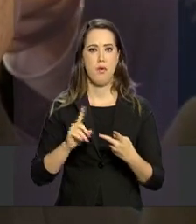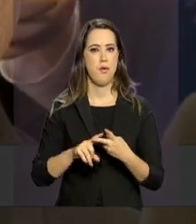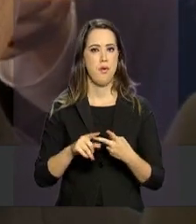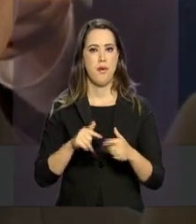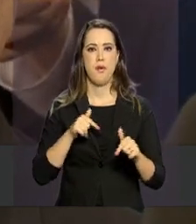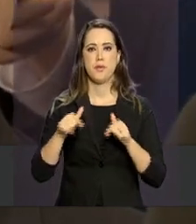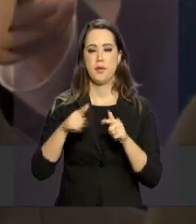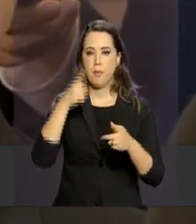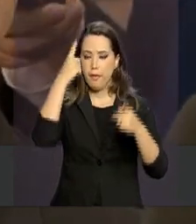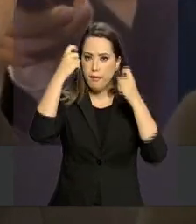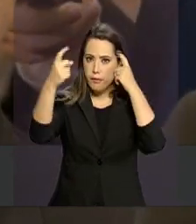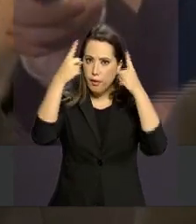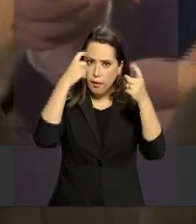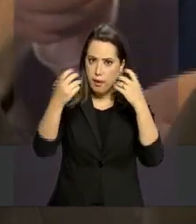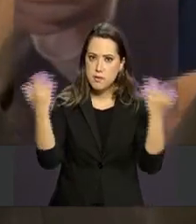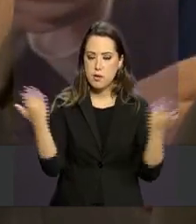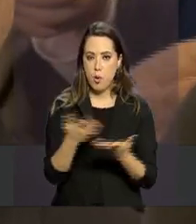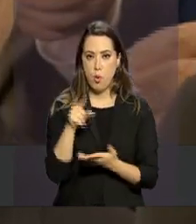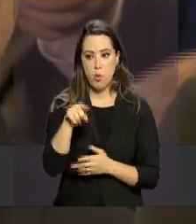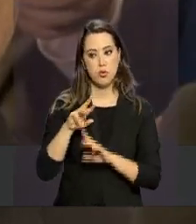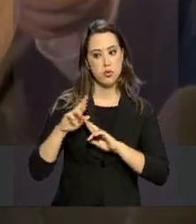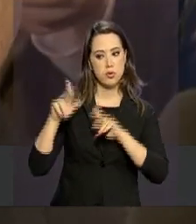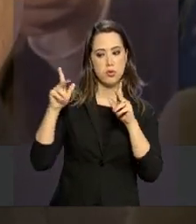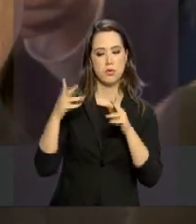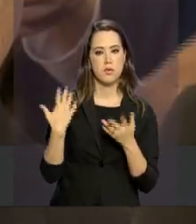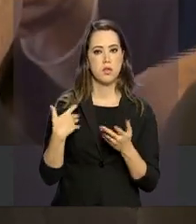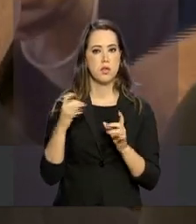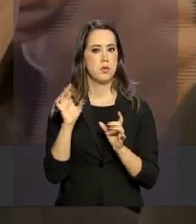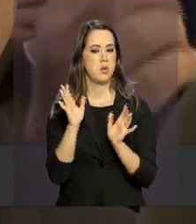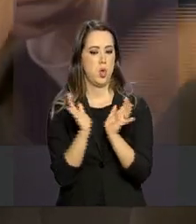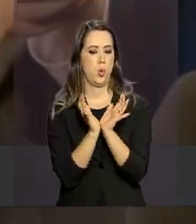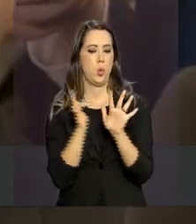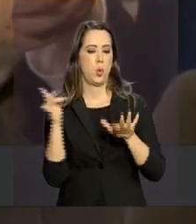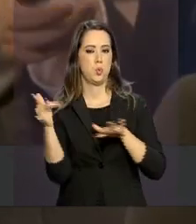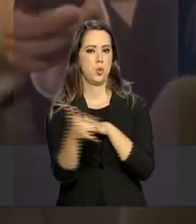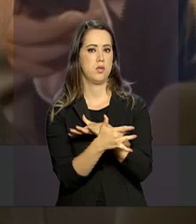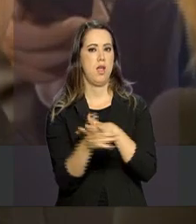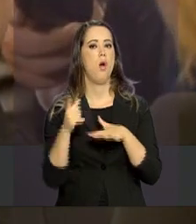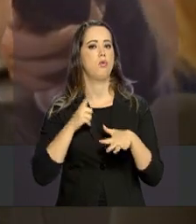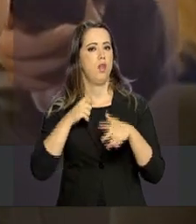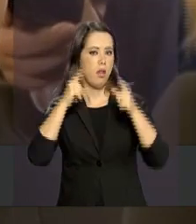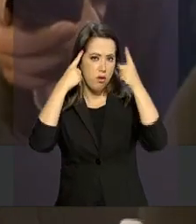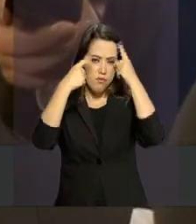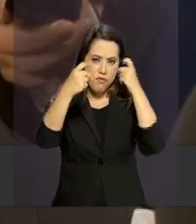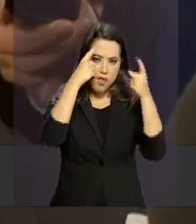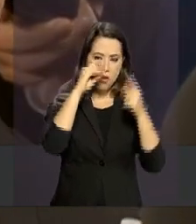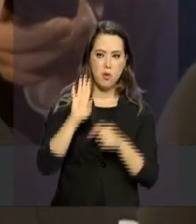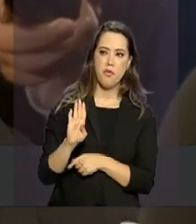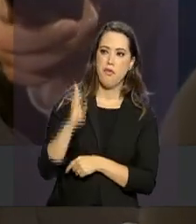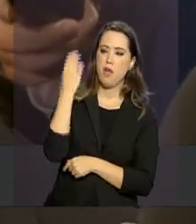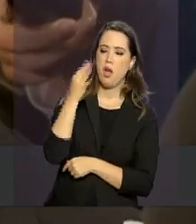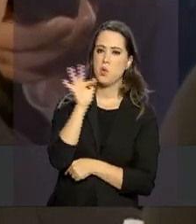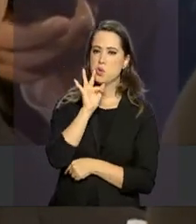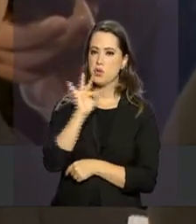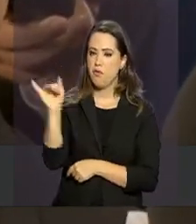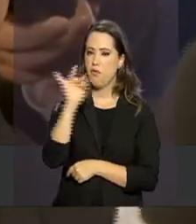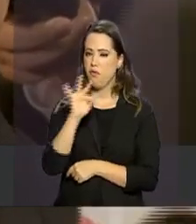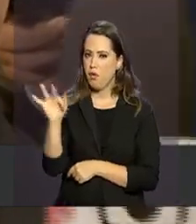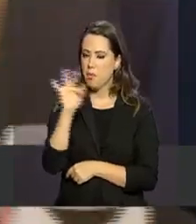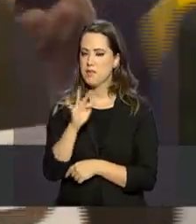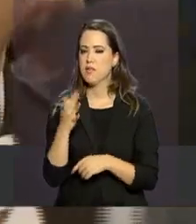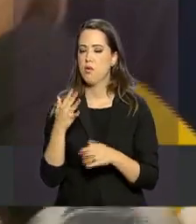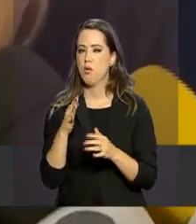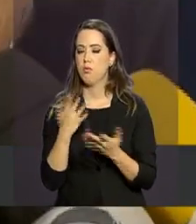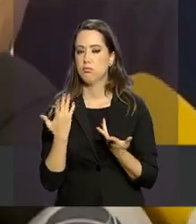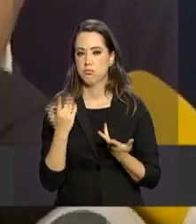atos de violência são diferentes agora eles são nas redes sociais são fakes news enfim como é que o senhor avalia